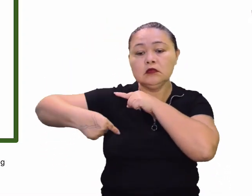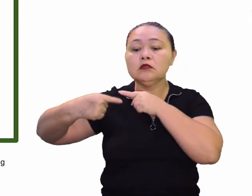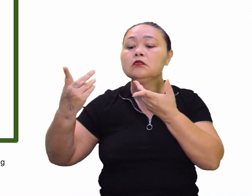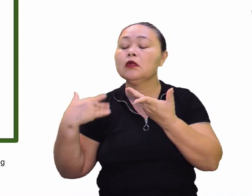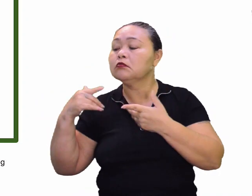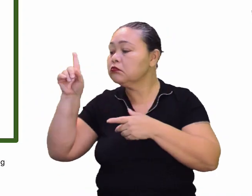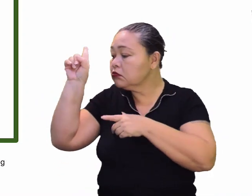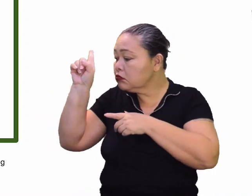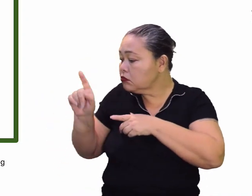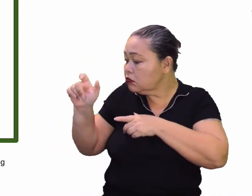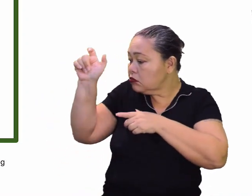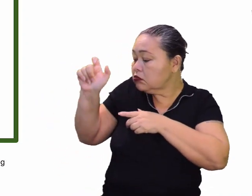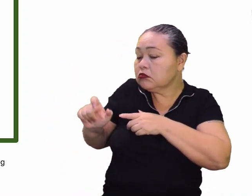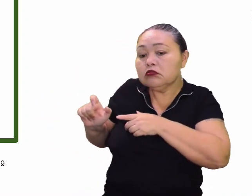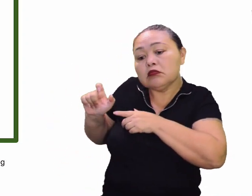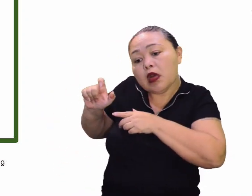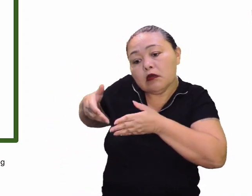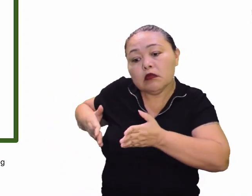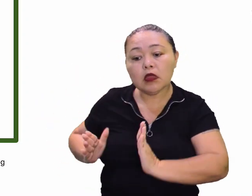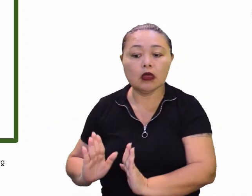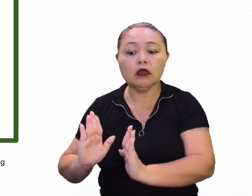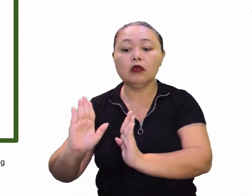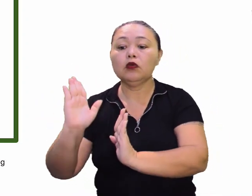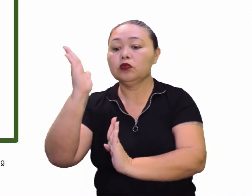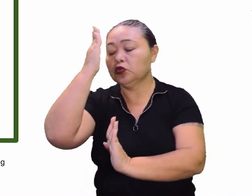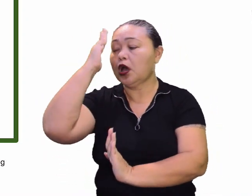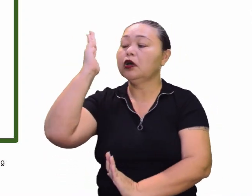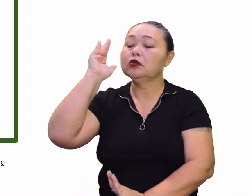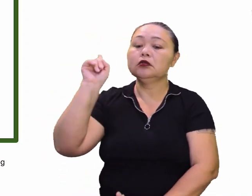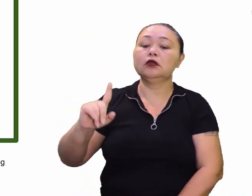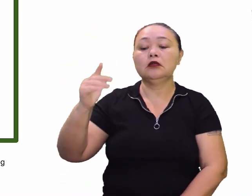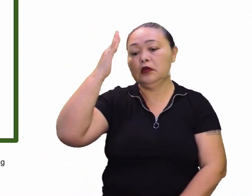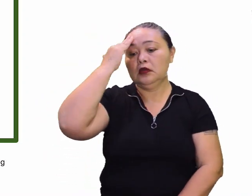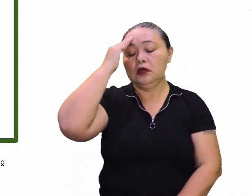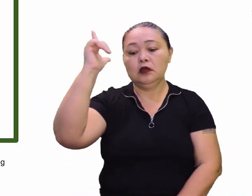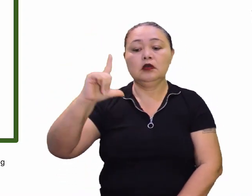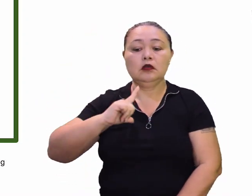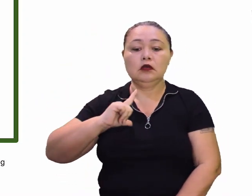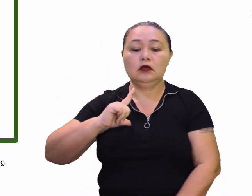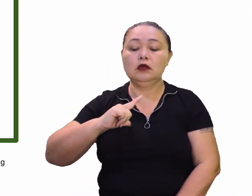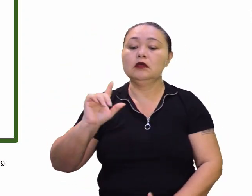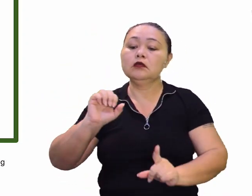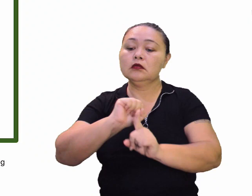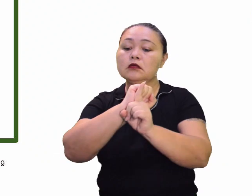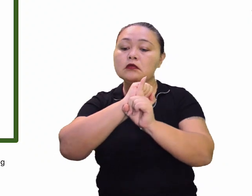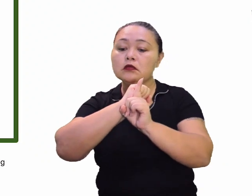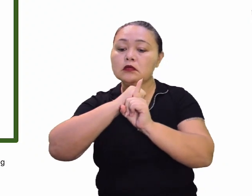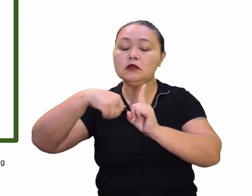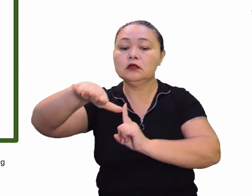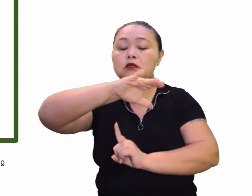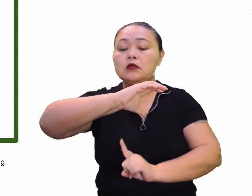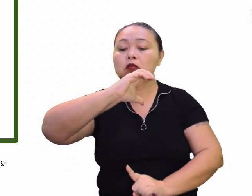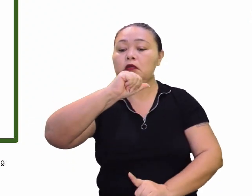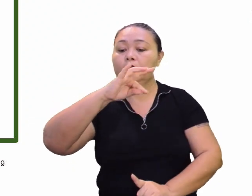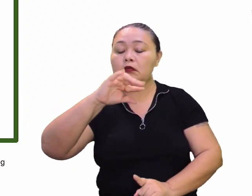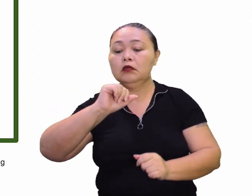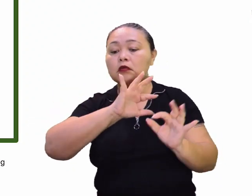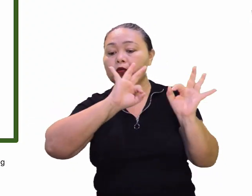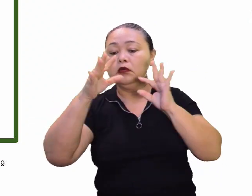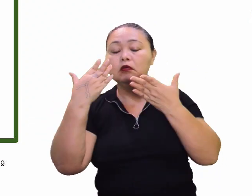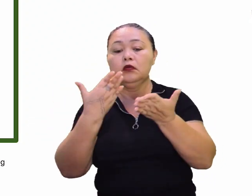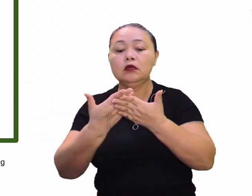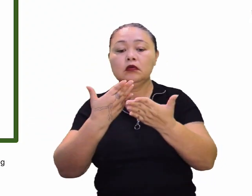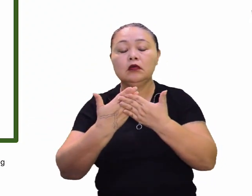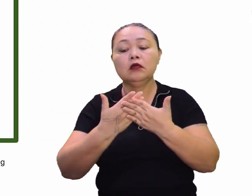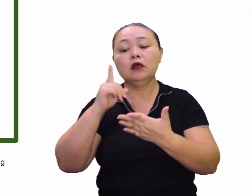vida do indivíduo a partir do seu nascimento. Então, você tem que entender o seguinte, quando a gente fala da sociedade de casta na Índia, falamos durante a aula, que